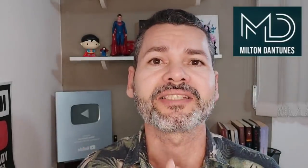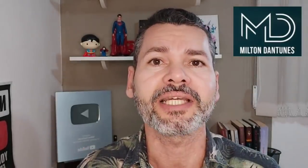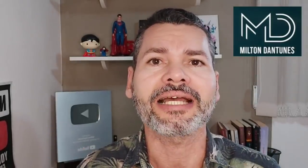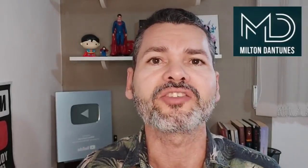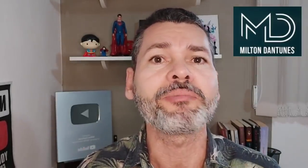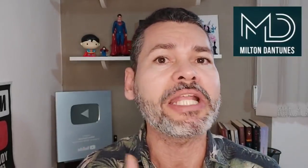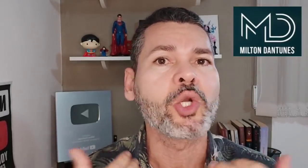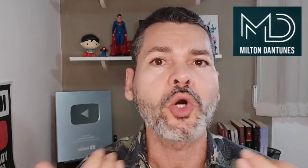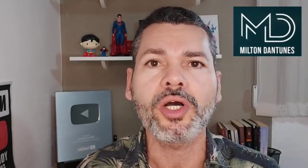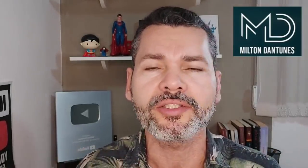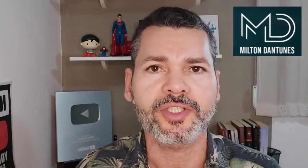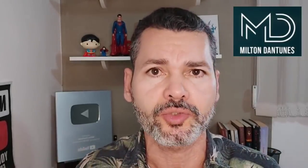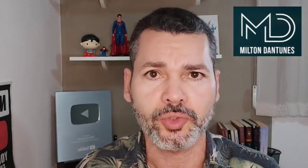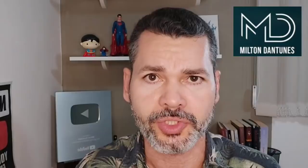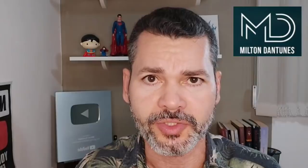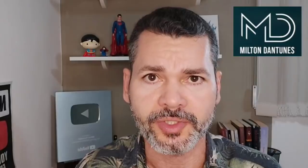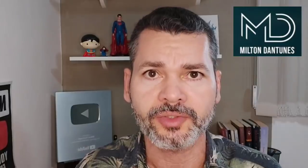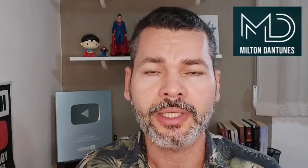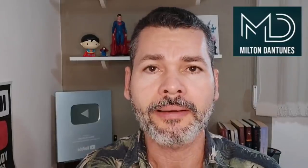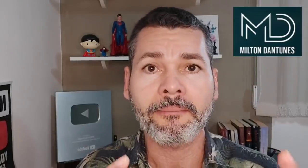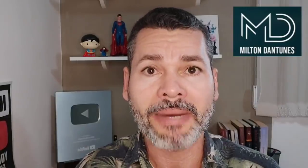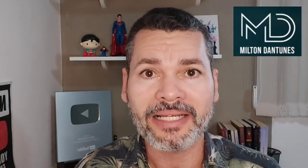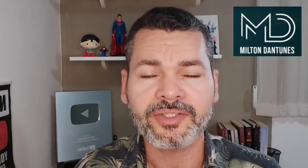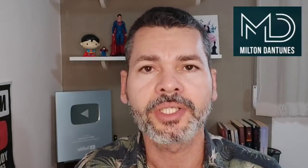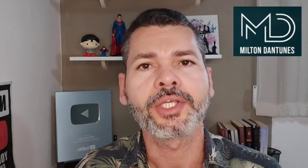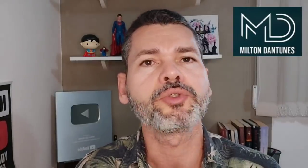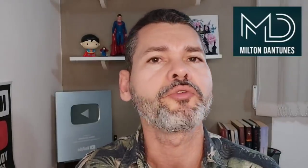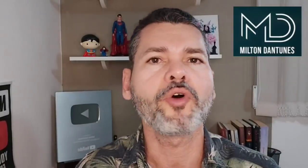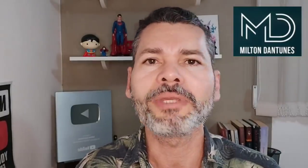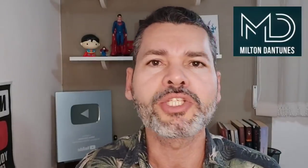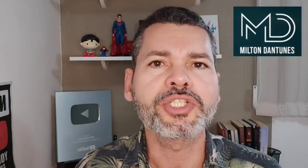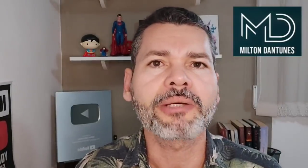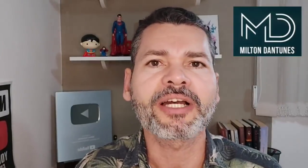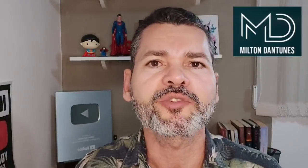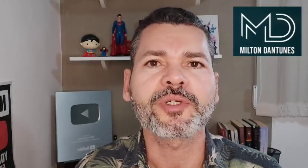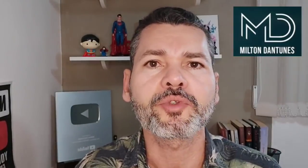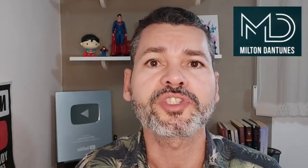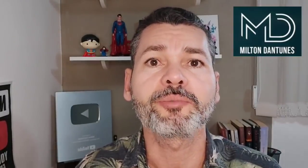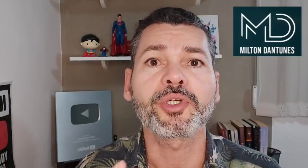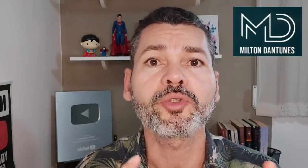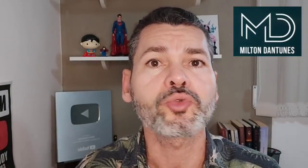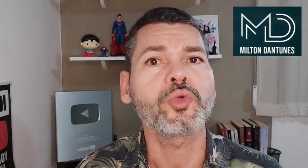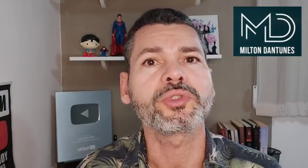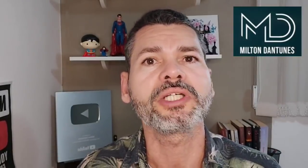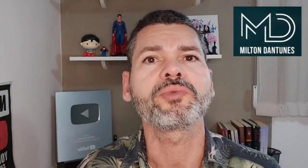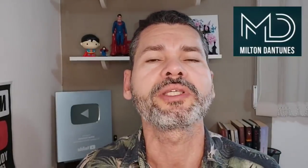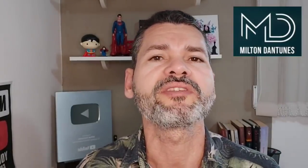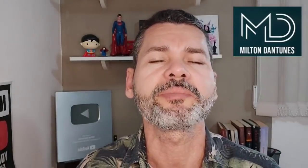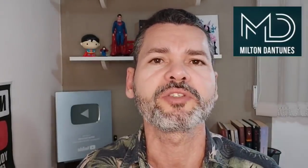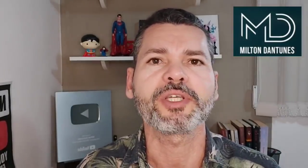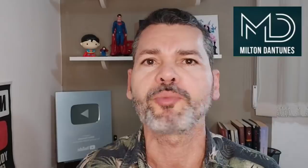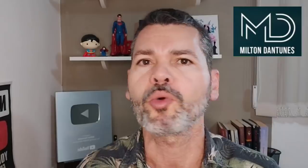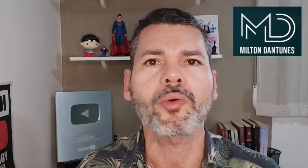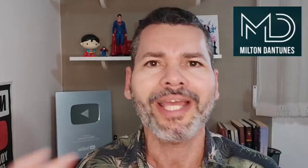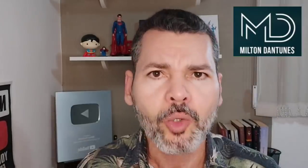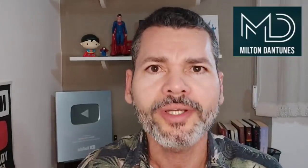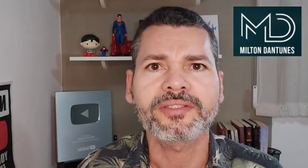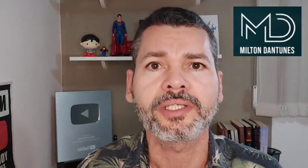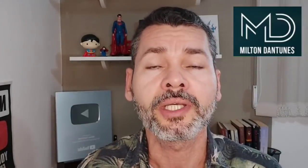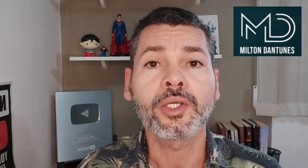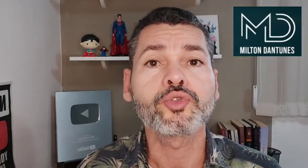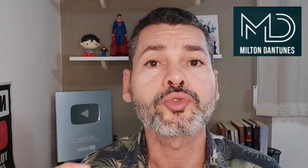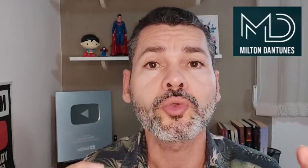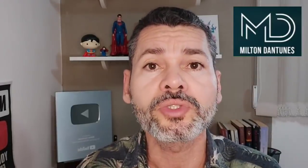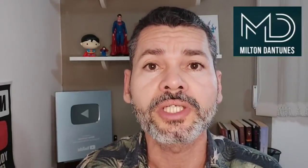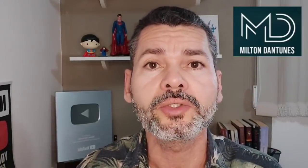para trazer as melhores das notícias, mas eu não vou mentir jamais para você, porque eu não estou lutando aqui simplesmente por qualquer